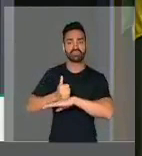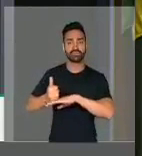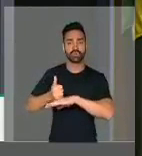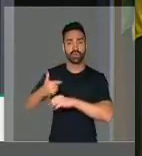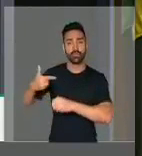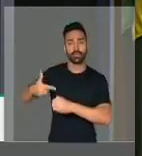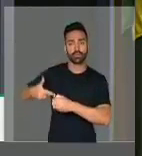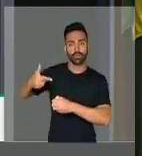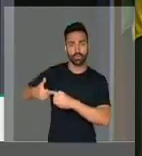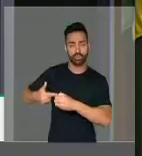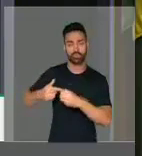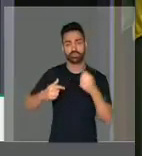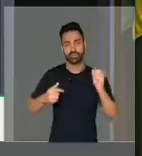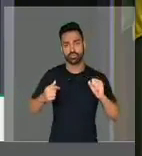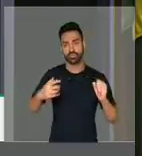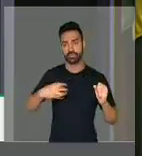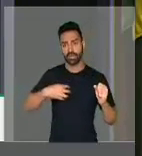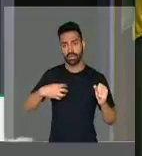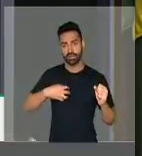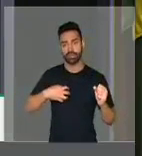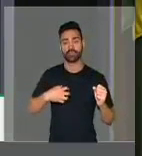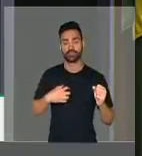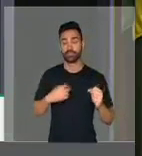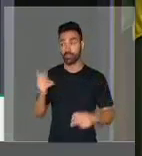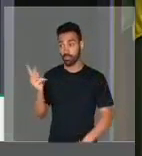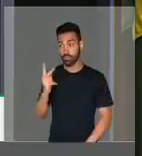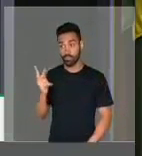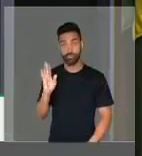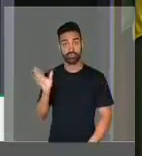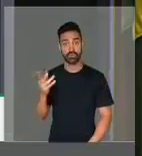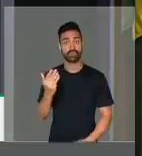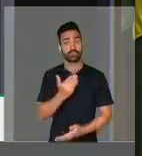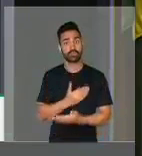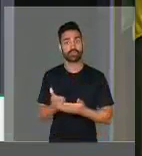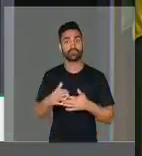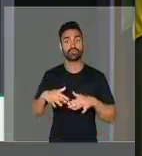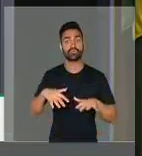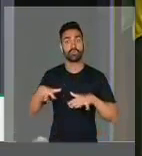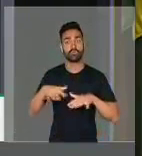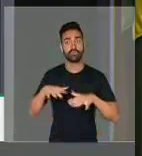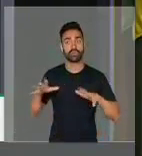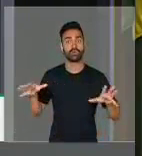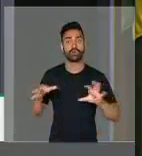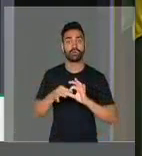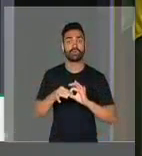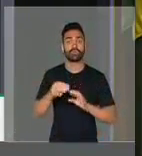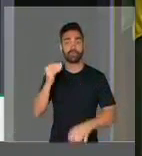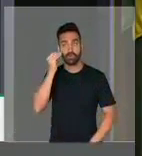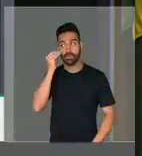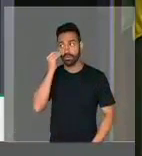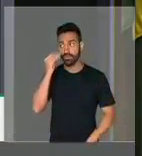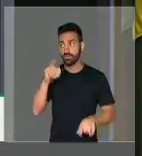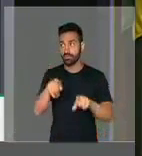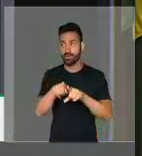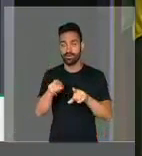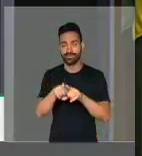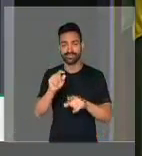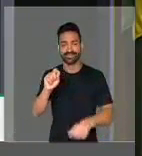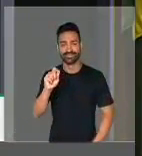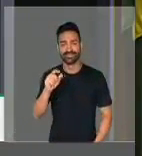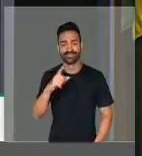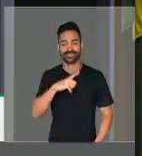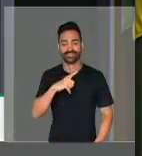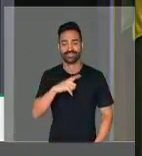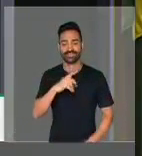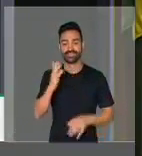da Bahia, que tão logo sentiram essa movimentação no sentido de fechar, porque na verdade a hibernação é um fechamento dessas duas